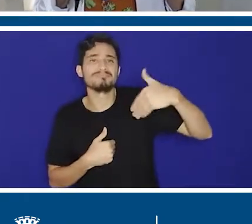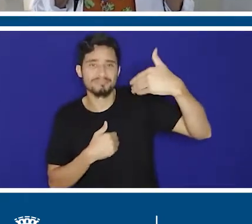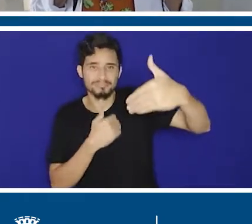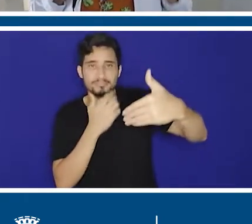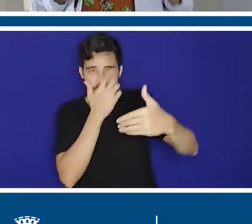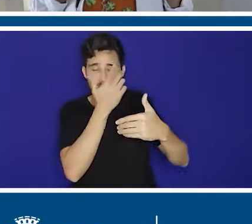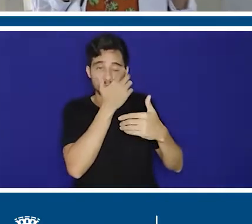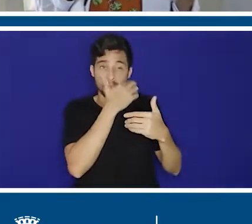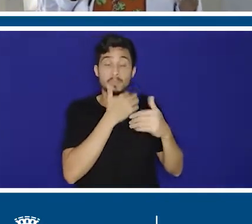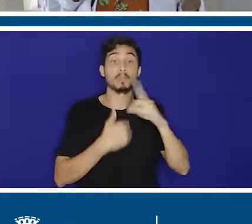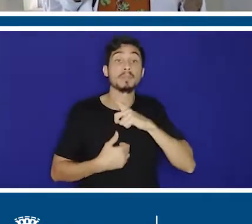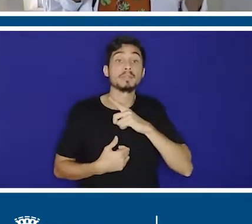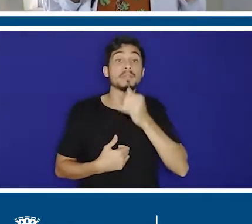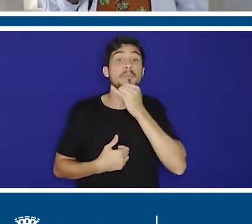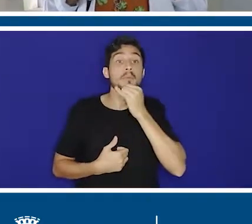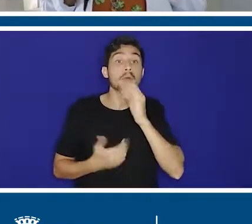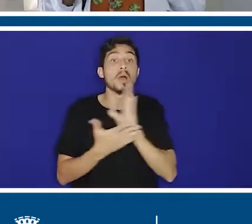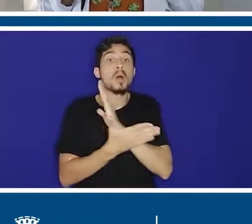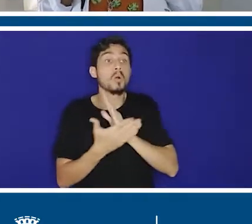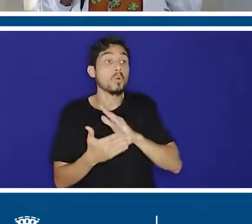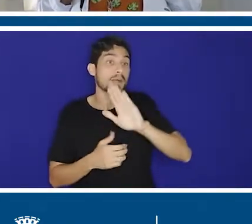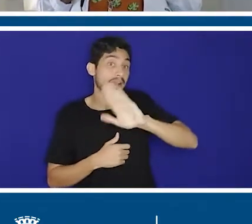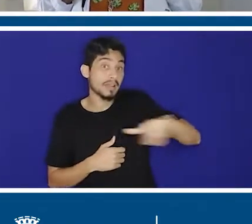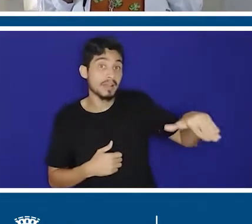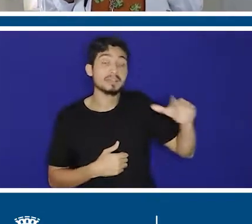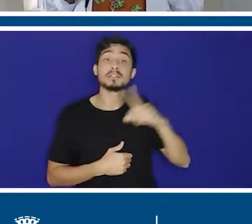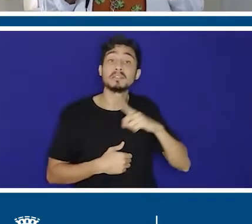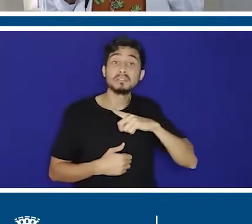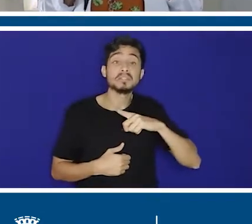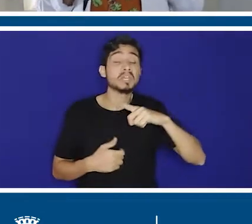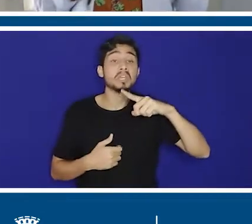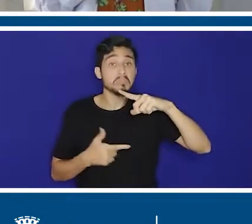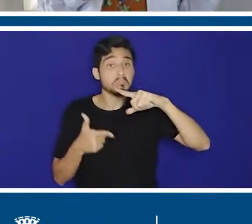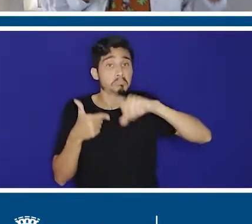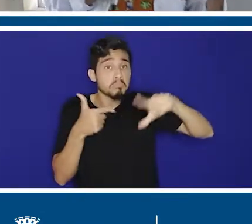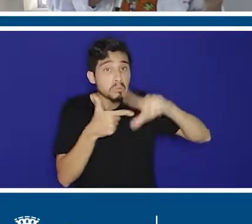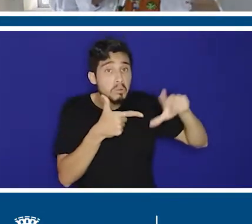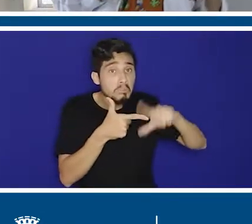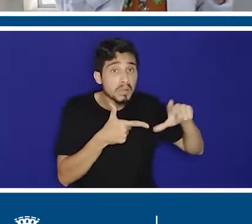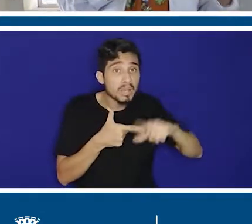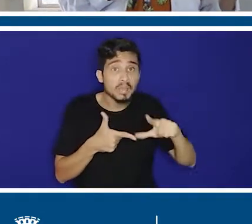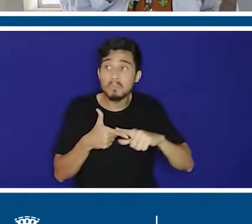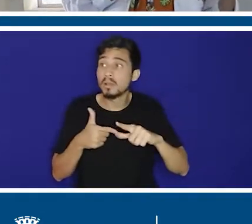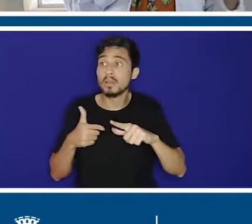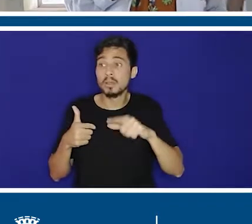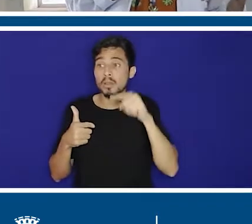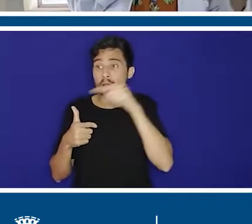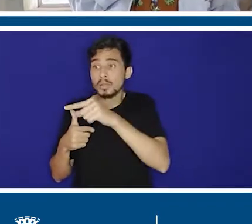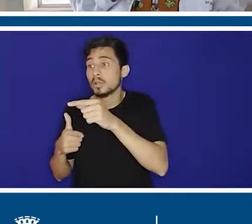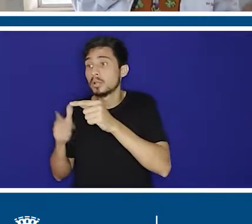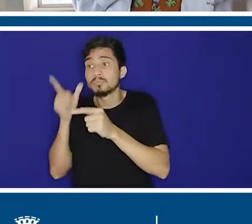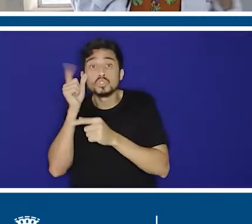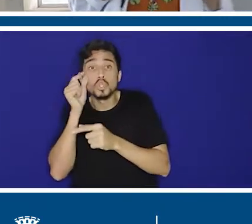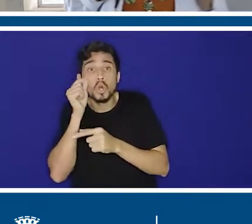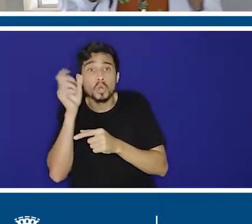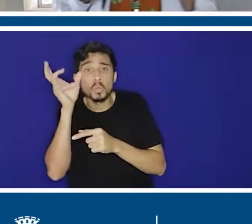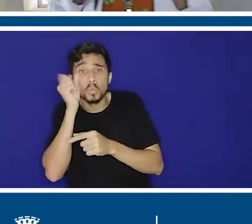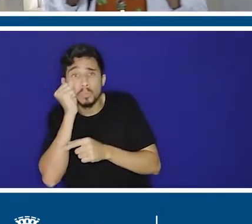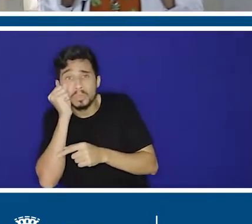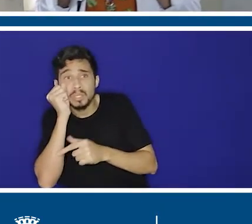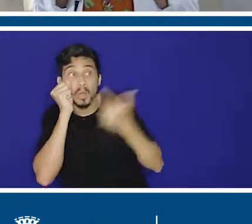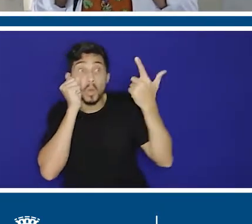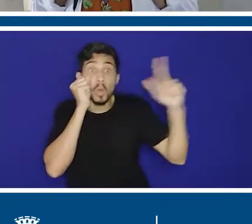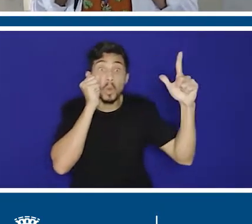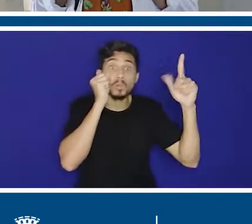mesma coisa. Eu tenho crianças com autismo que não têm problema de sono, dormem a noite toda. Eu já tenho outras que têm problema de sono. Então,